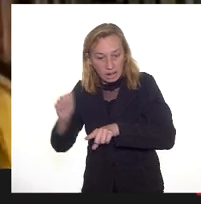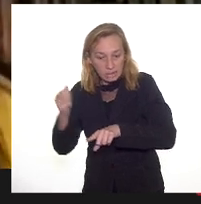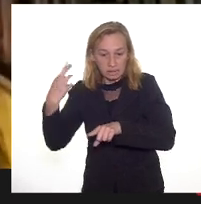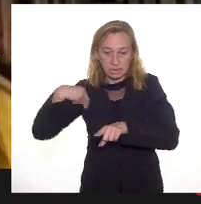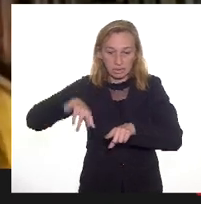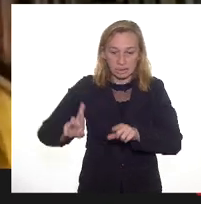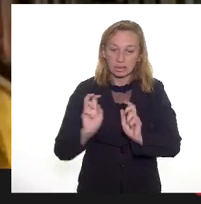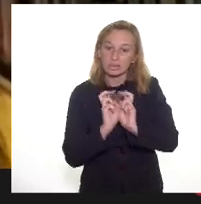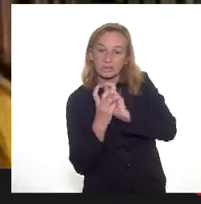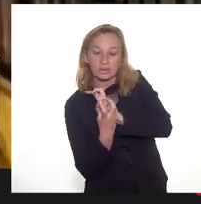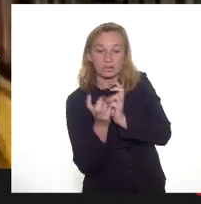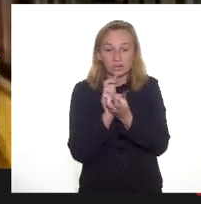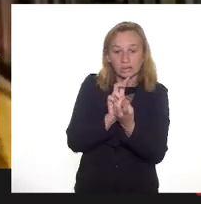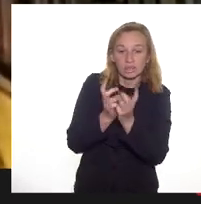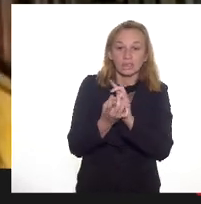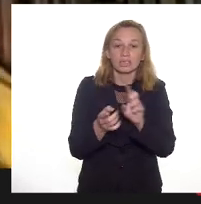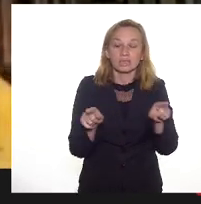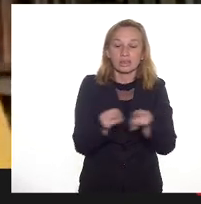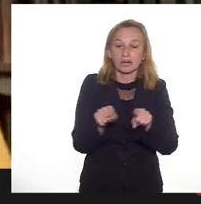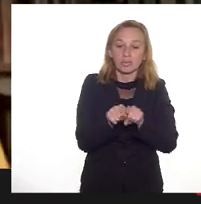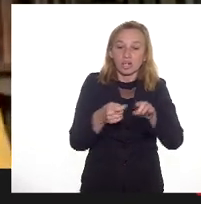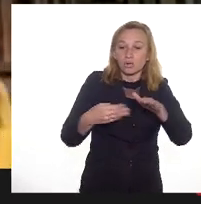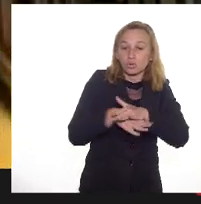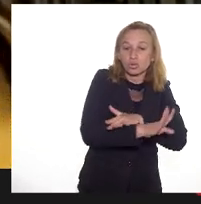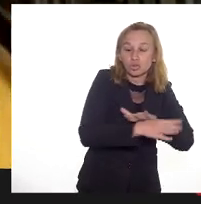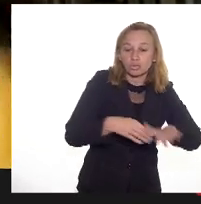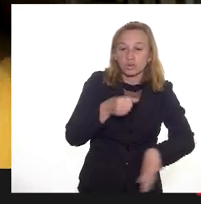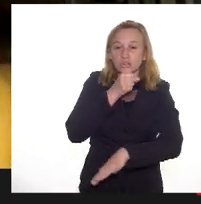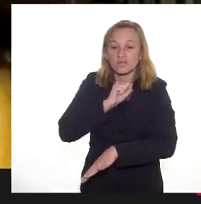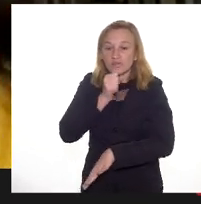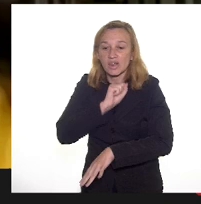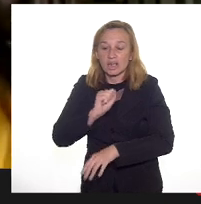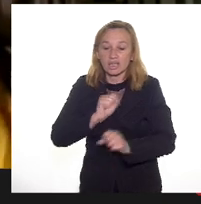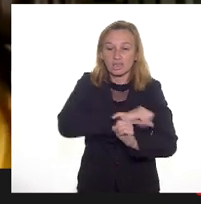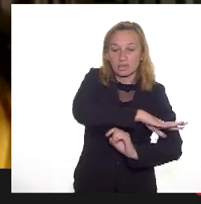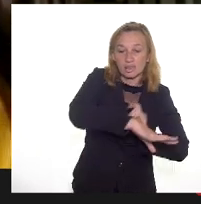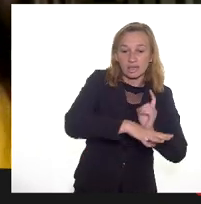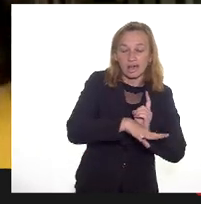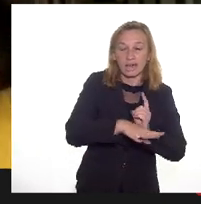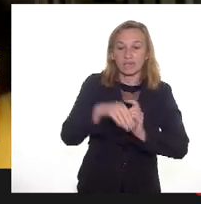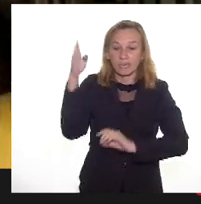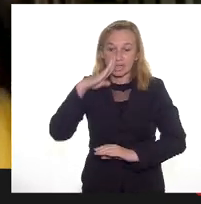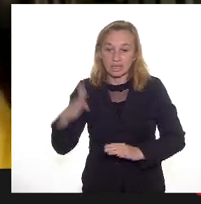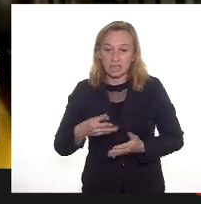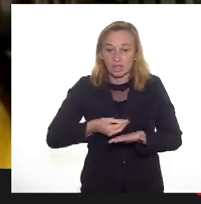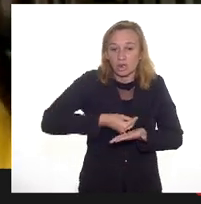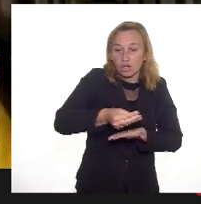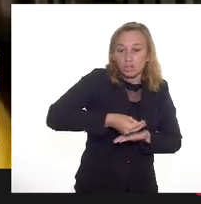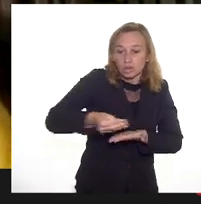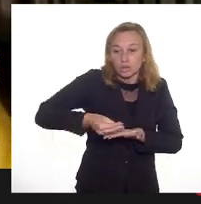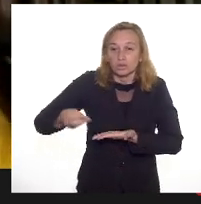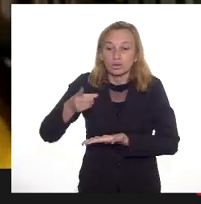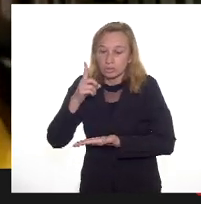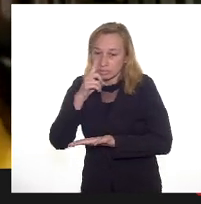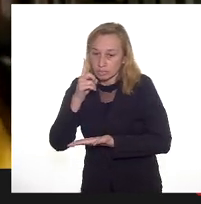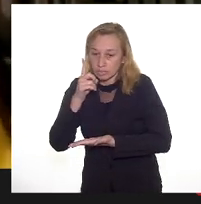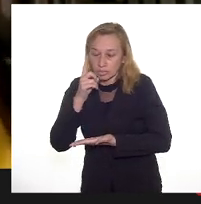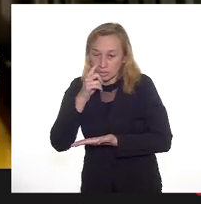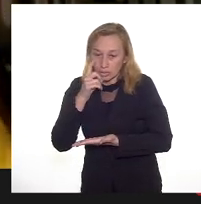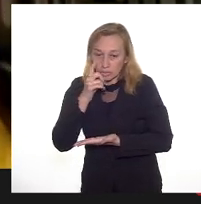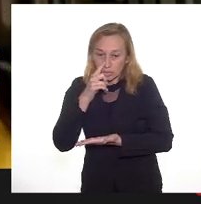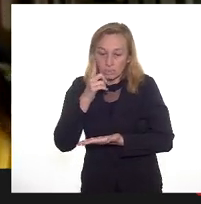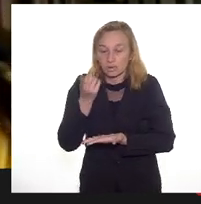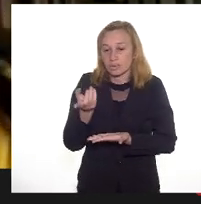e até de velhos costumes da sociedade brasileira, como a distribuição de doces para crianças no dia de São Cosme e